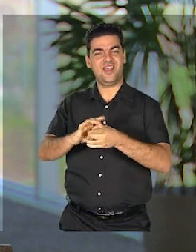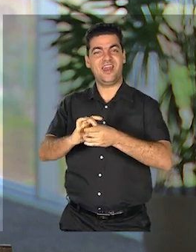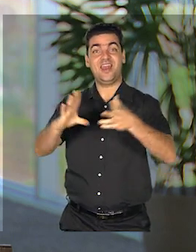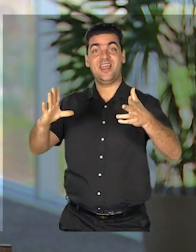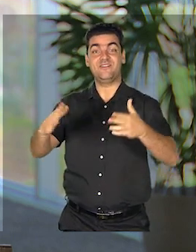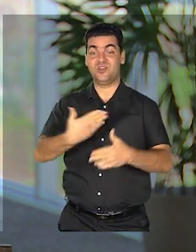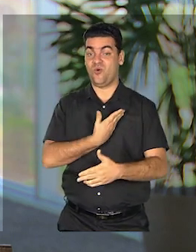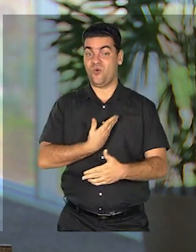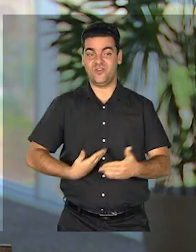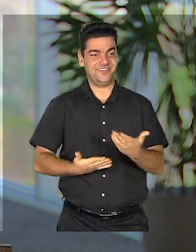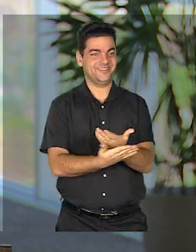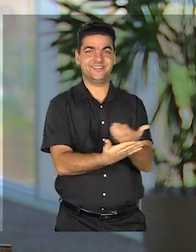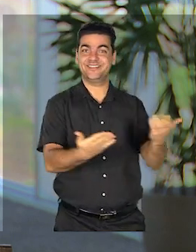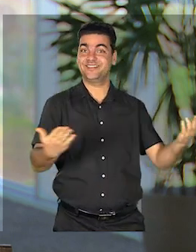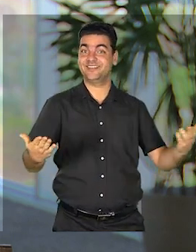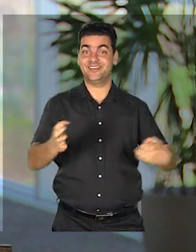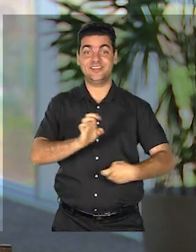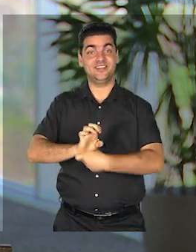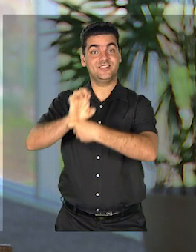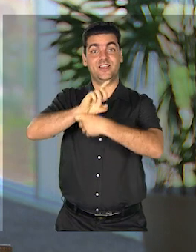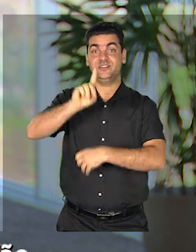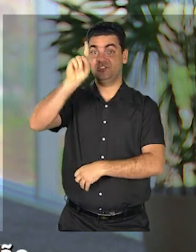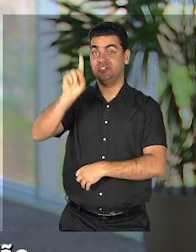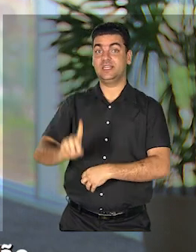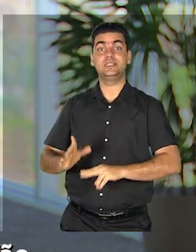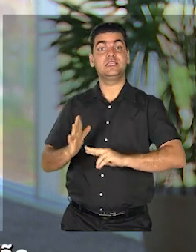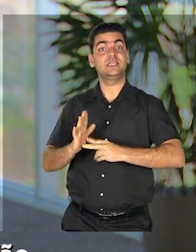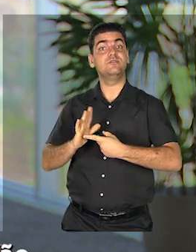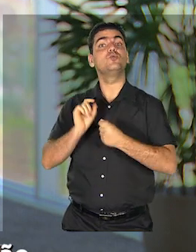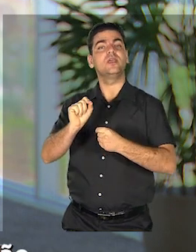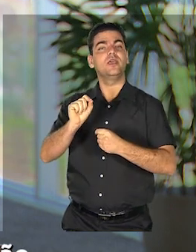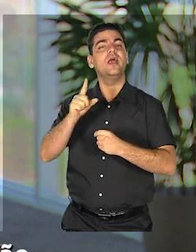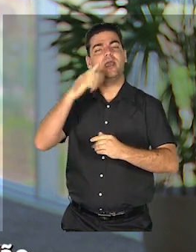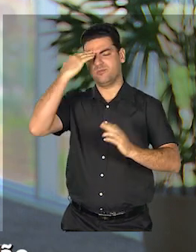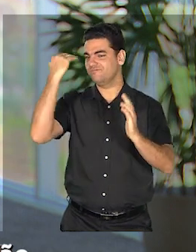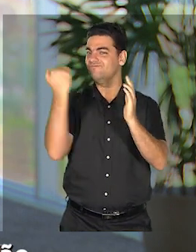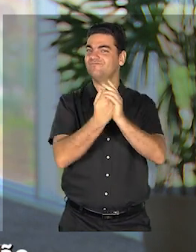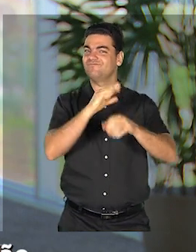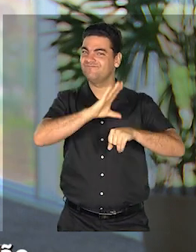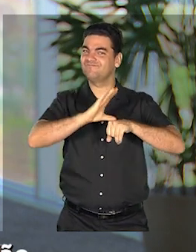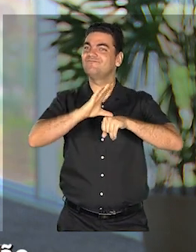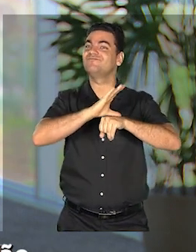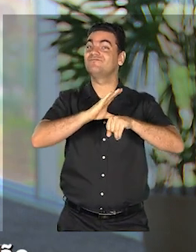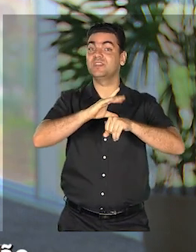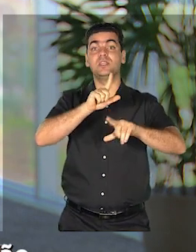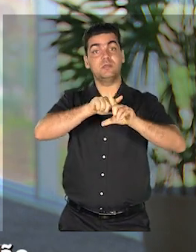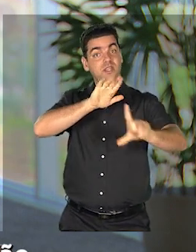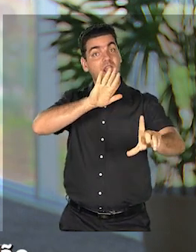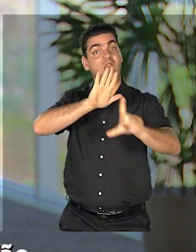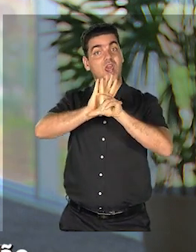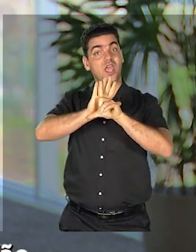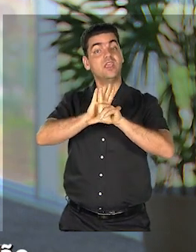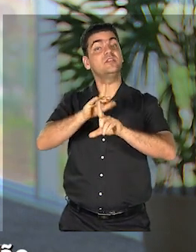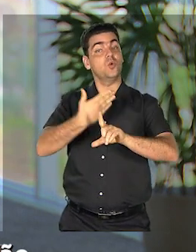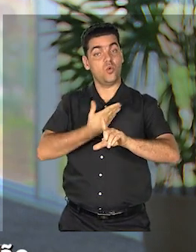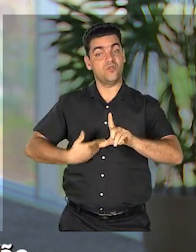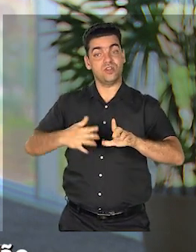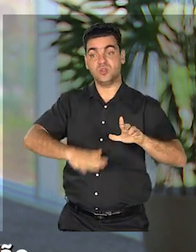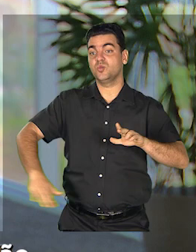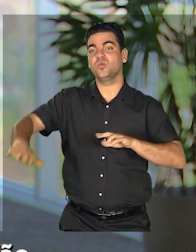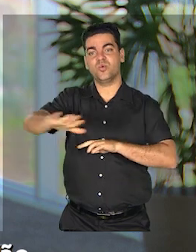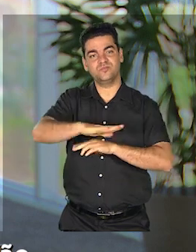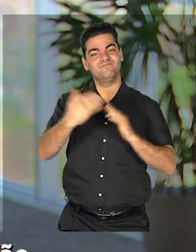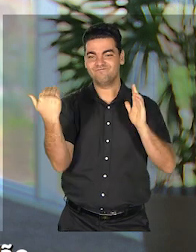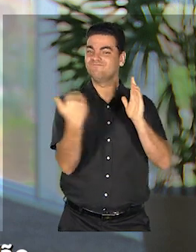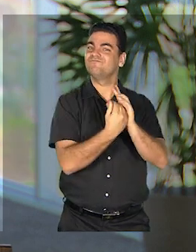Livres governo da maioria estado de direito o que significa cumprimento da Constituição e das leis por parte de